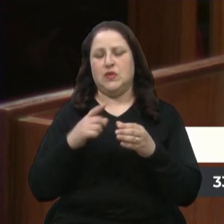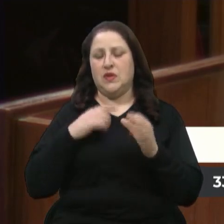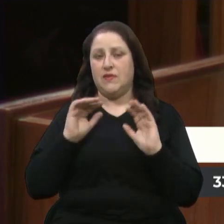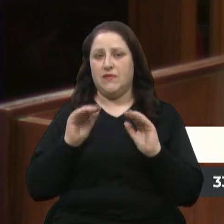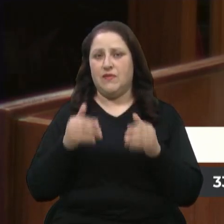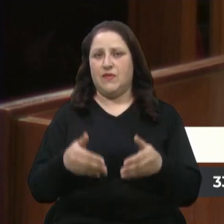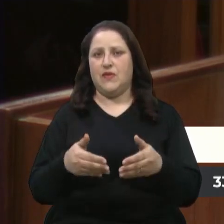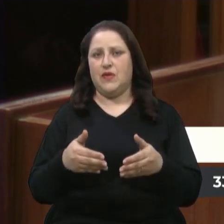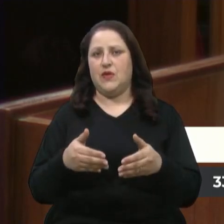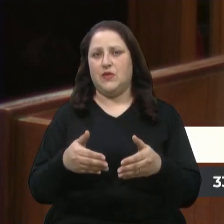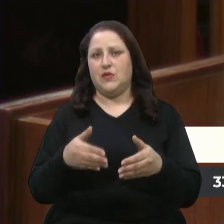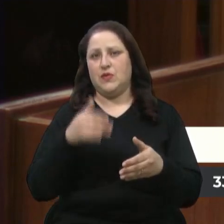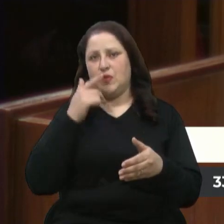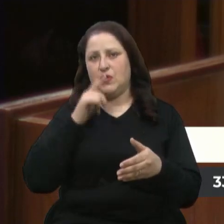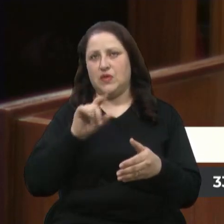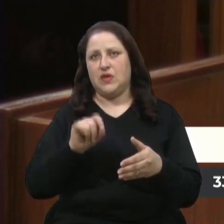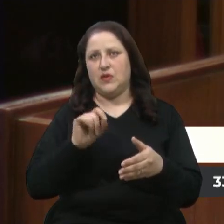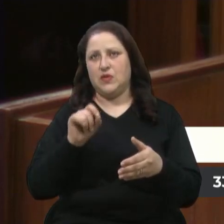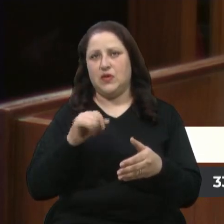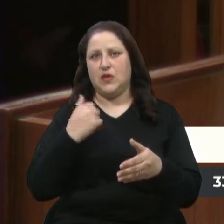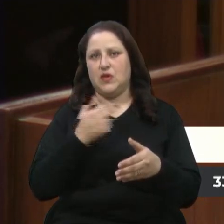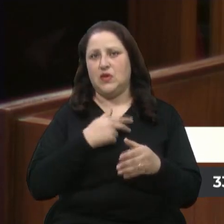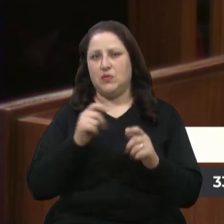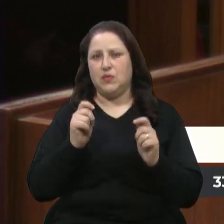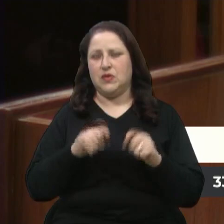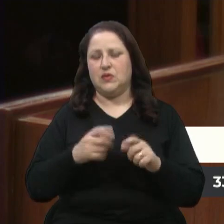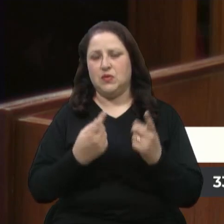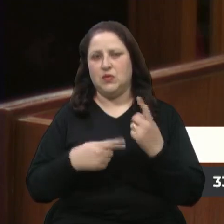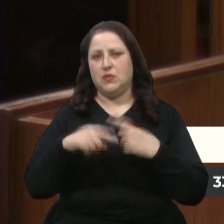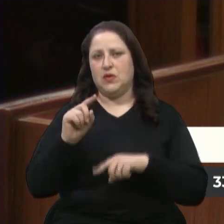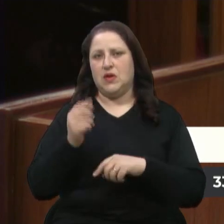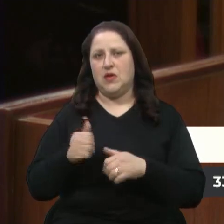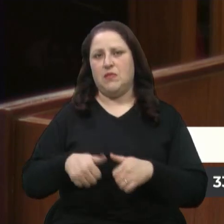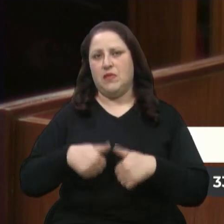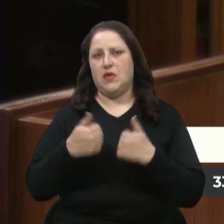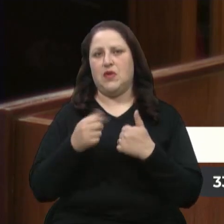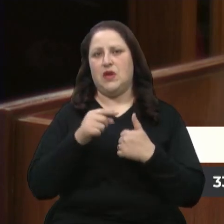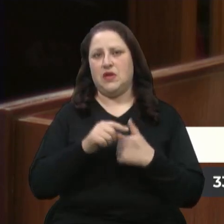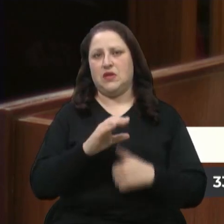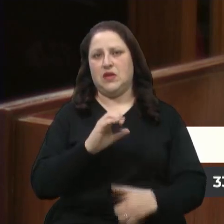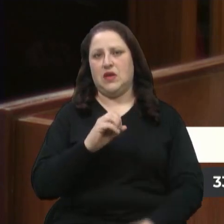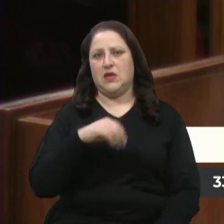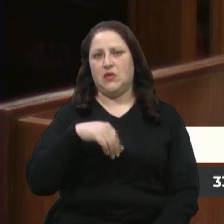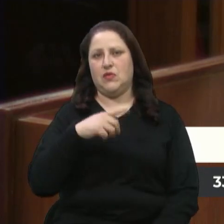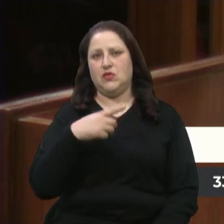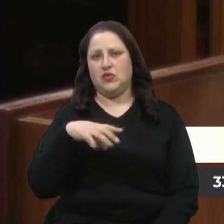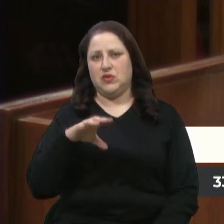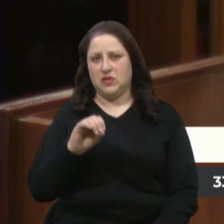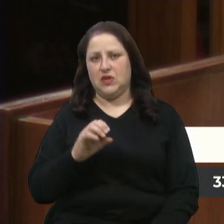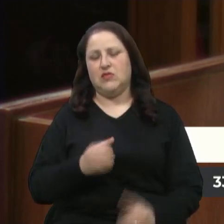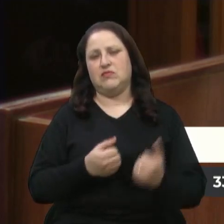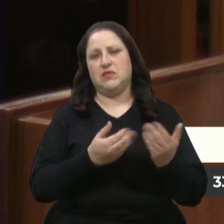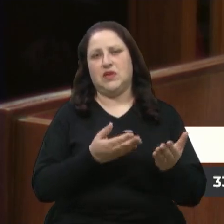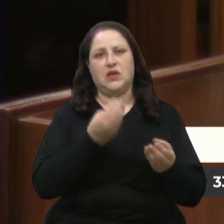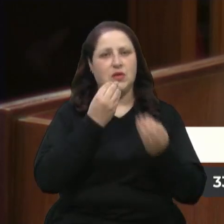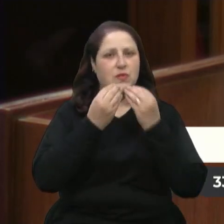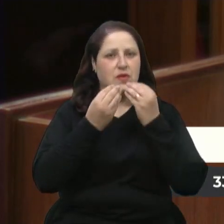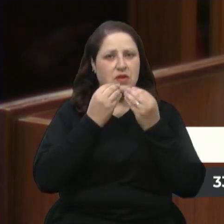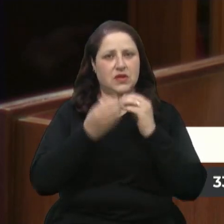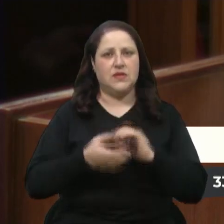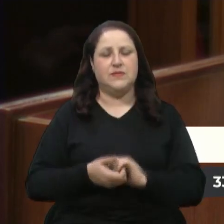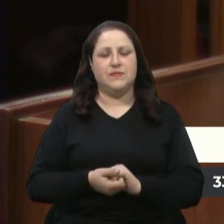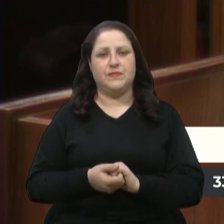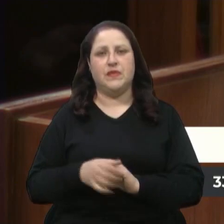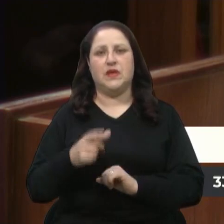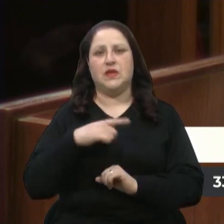debruçando para que a gente possa superar e melhorar essa condição de oferta de alimentação. Nós vamos